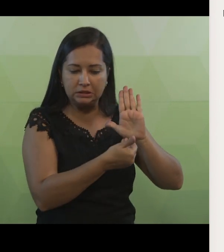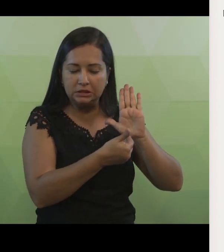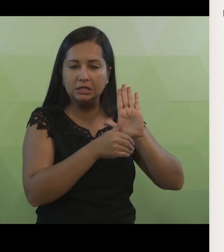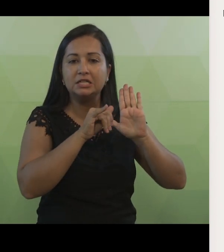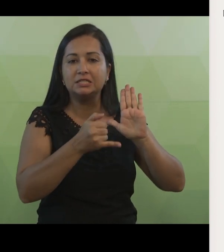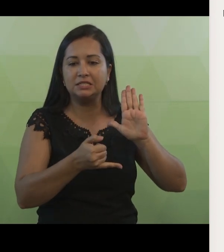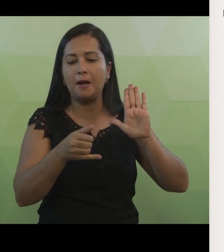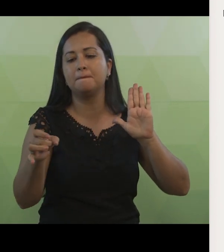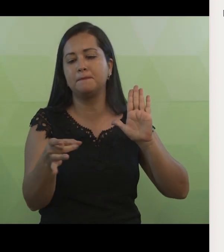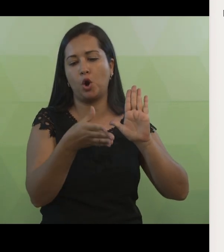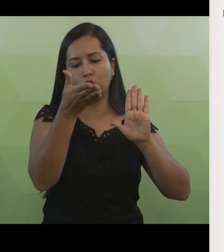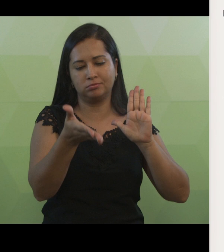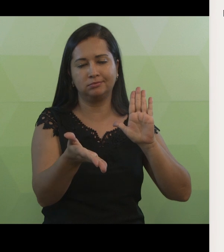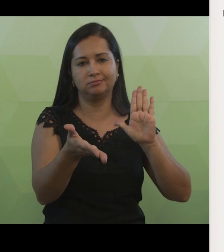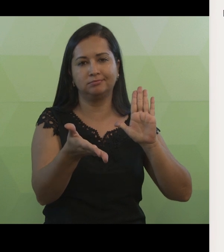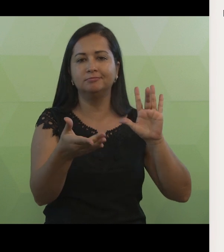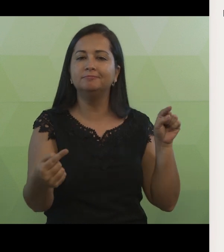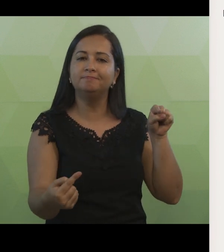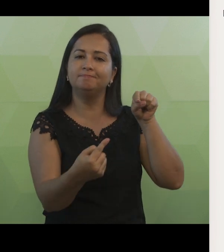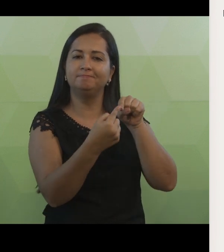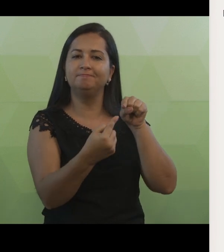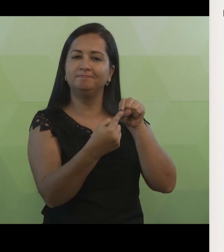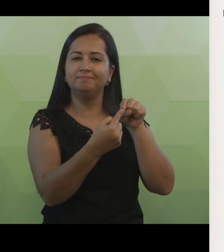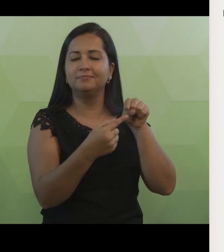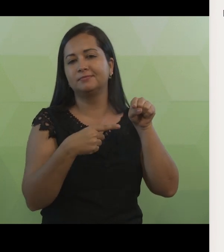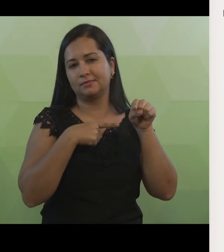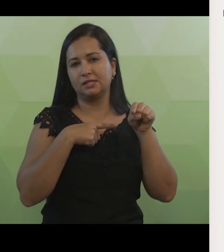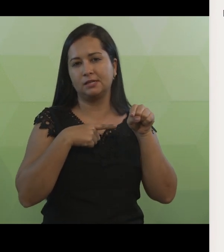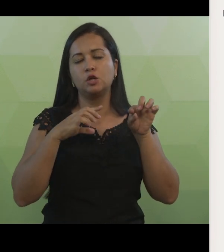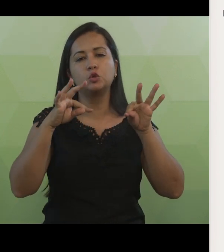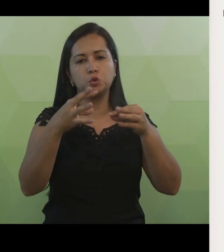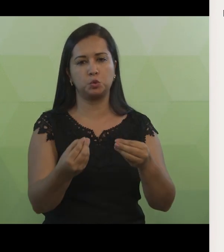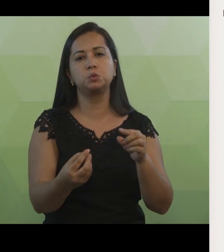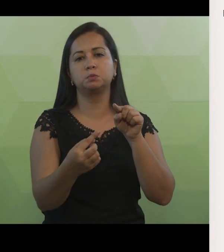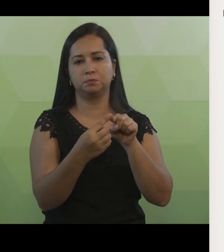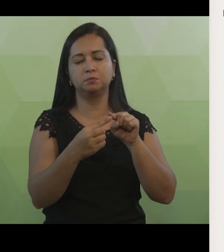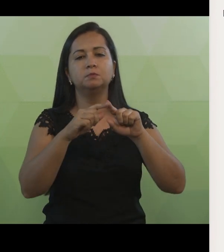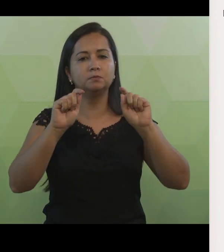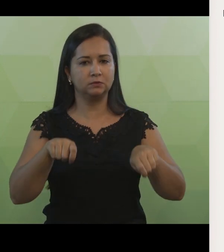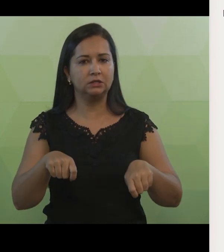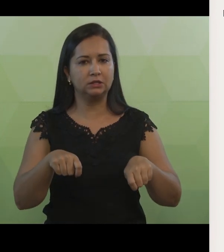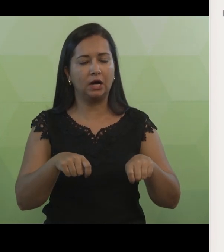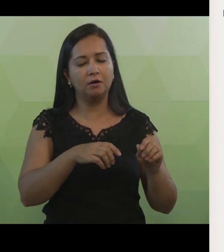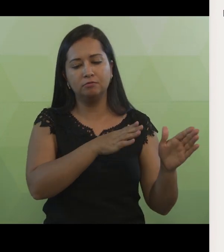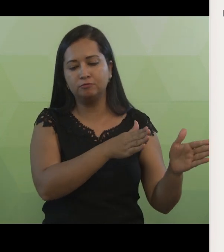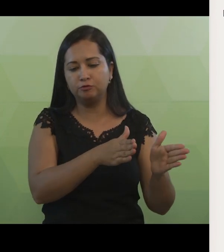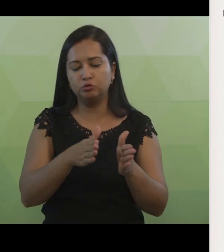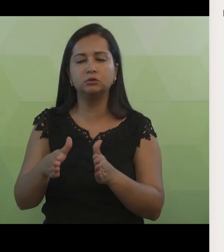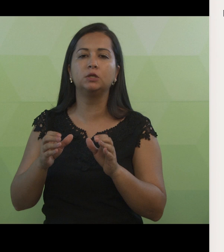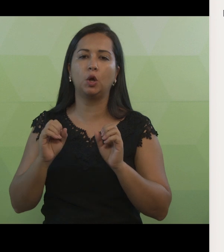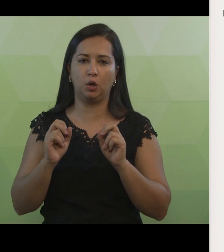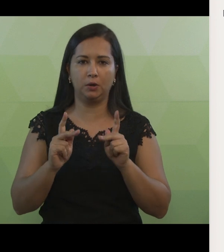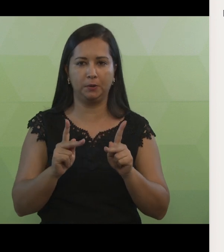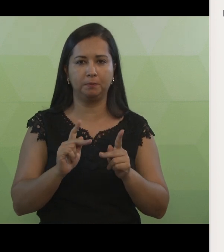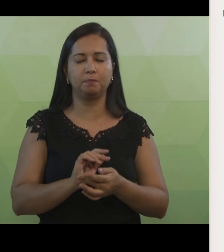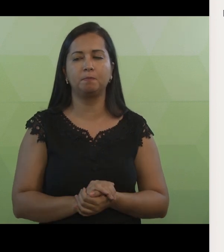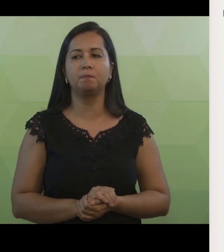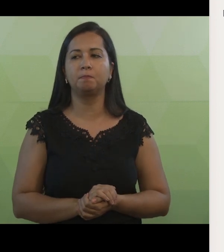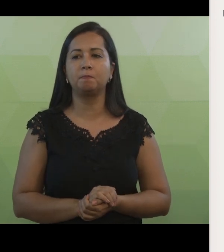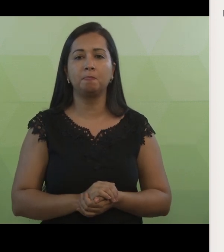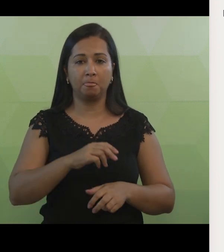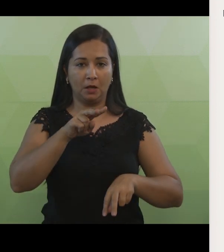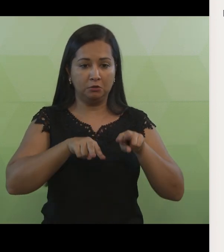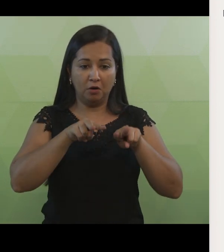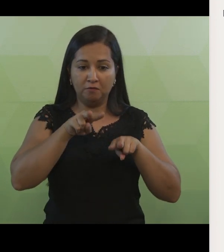requisitos presentes no protótipo e testar se de fato os requisitos foram atendidos e funcionam corretamente. Verificado que